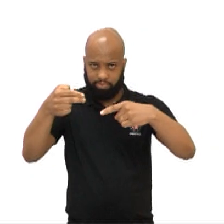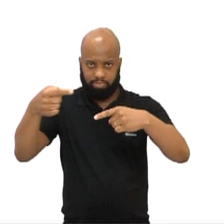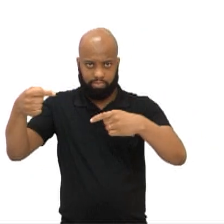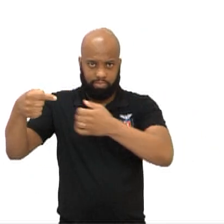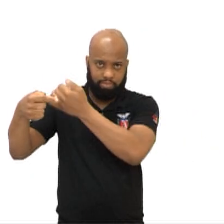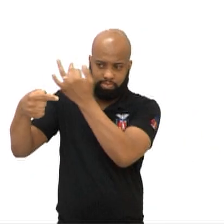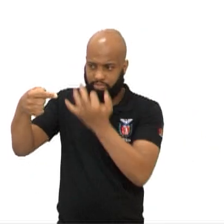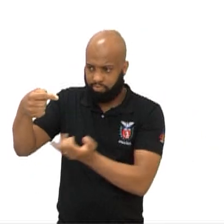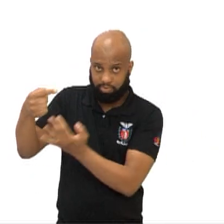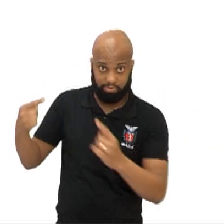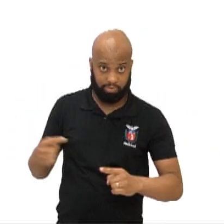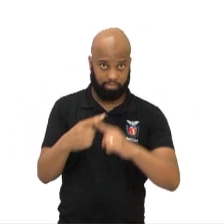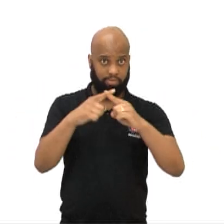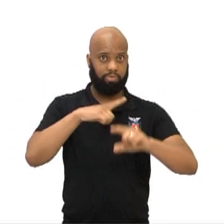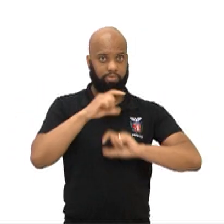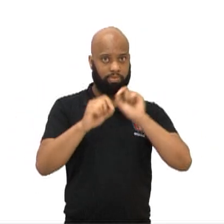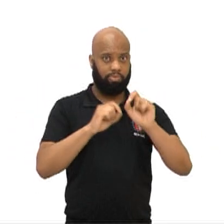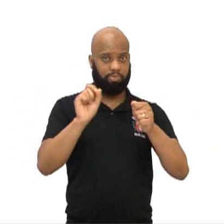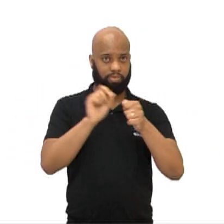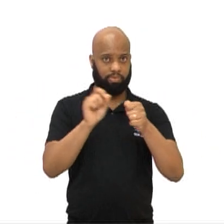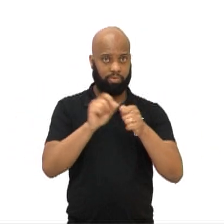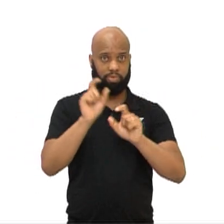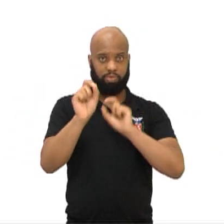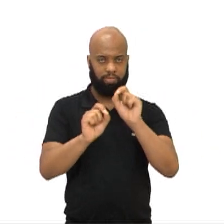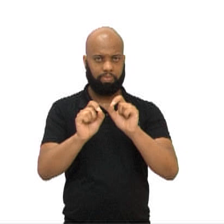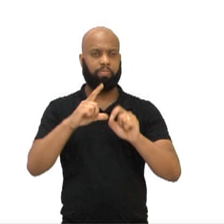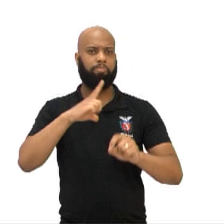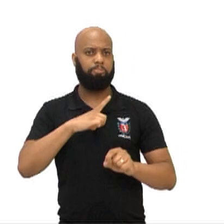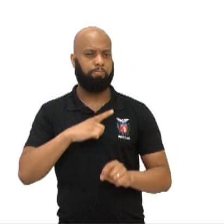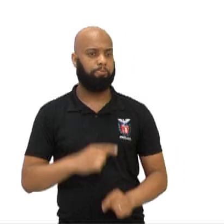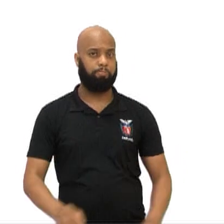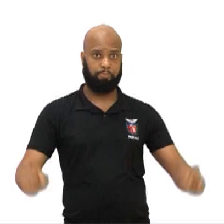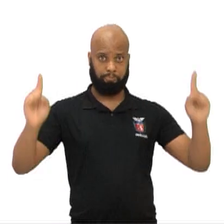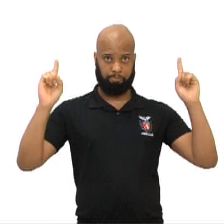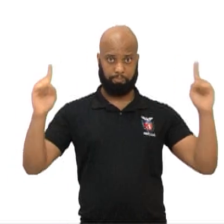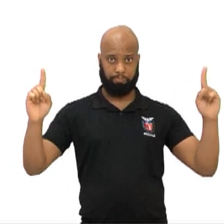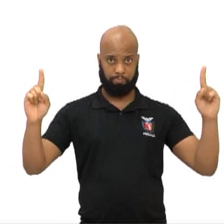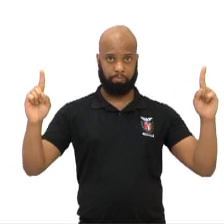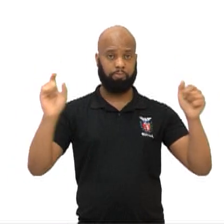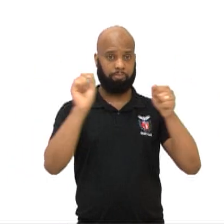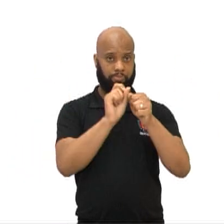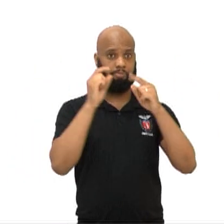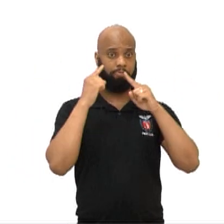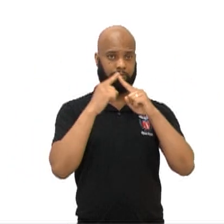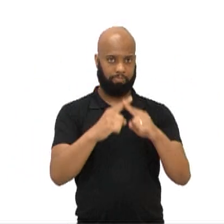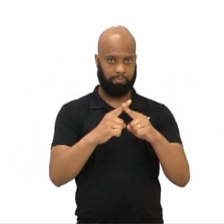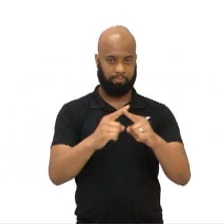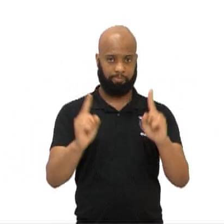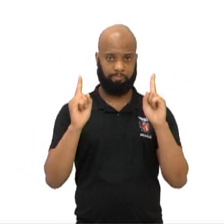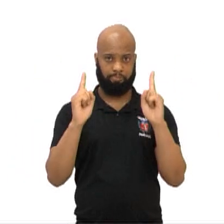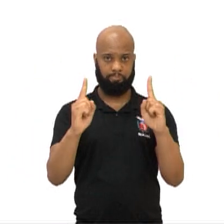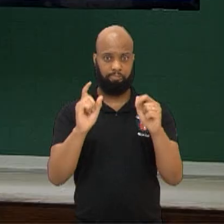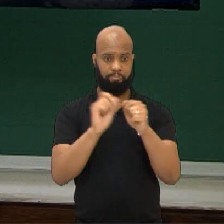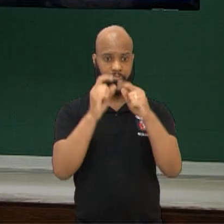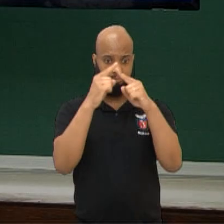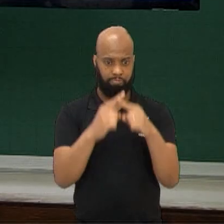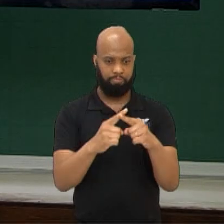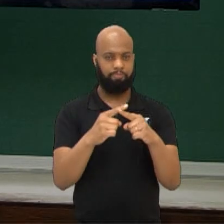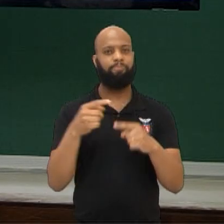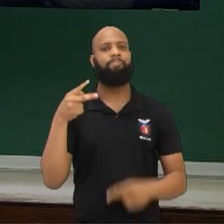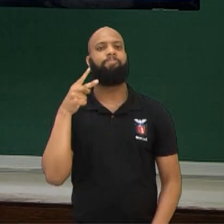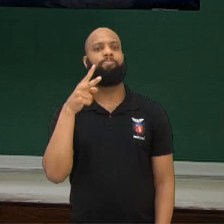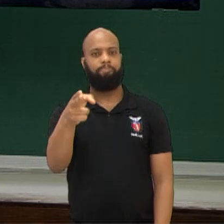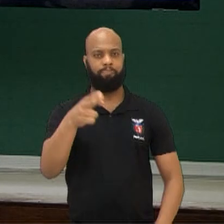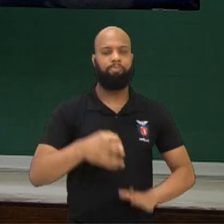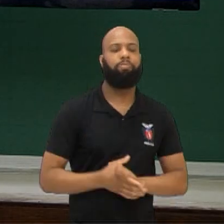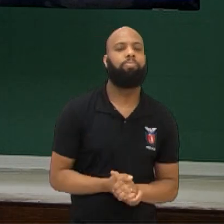toda proporção, o produto dos extremos é igual ao produto dos meios. Então, essa é uma fala nova hoje aqui pra